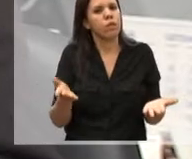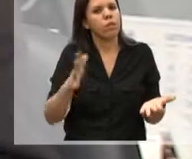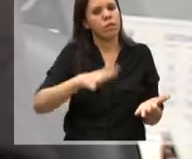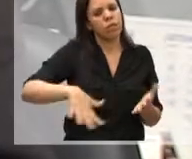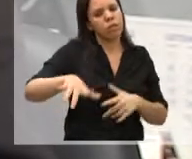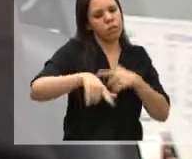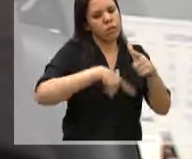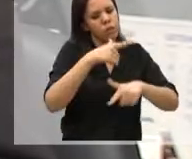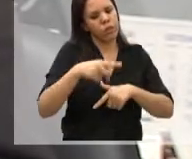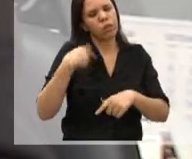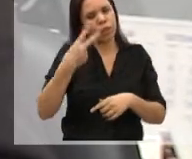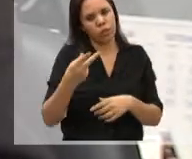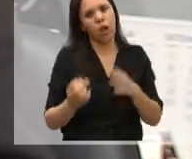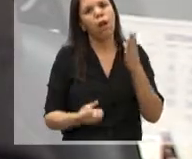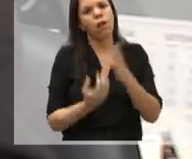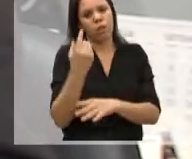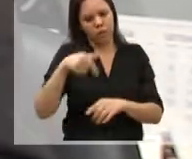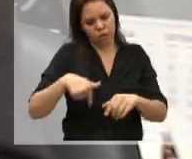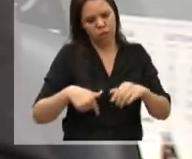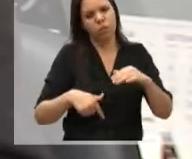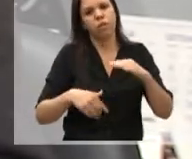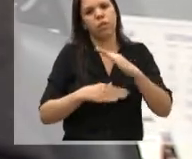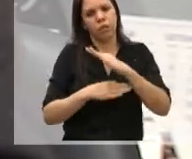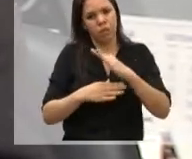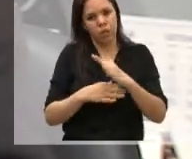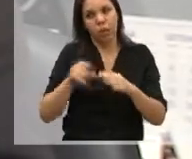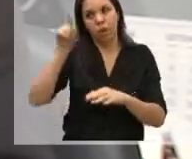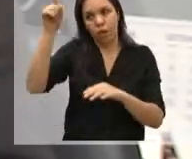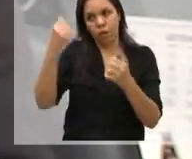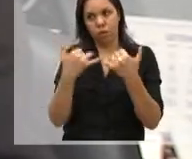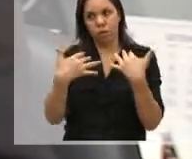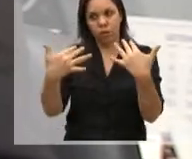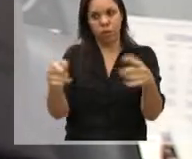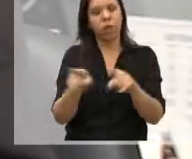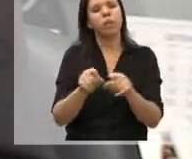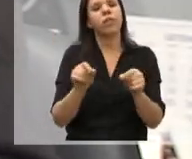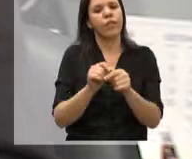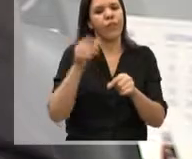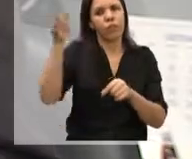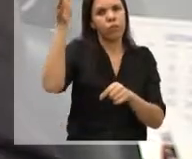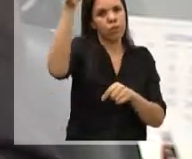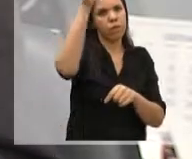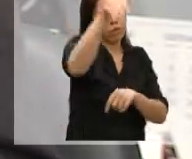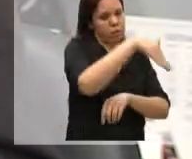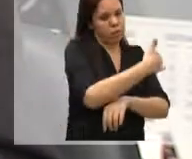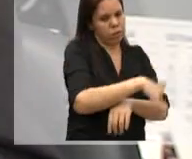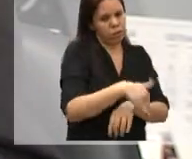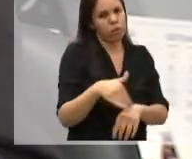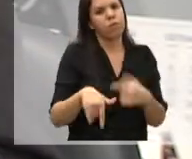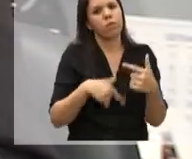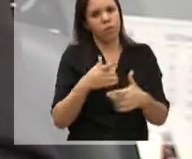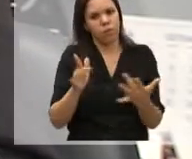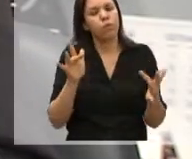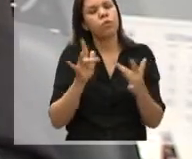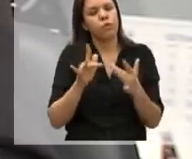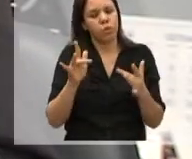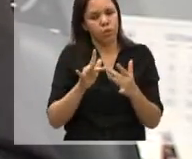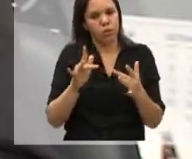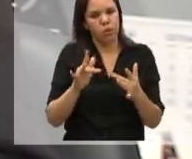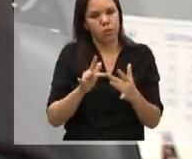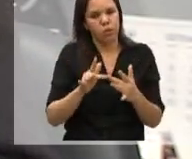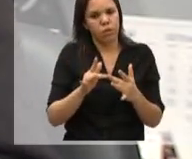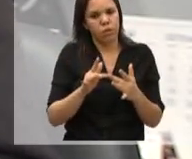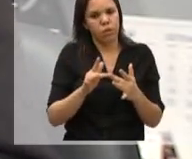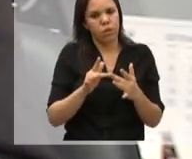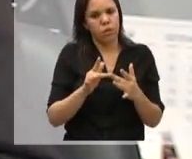trabalho do vereador acontece aqui no gabinete, acontece lá no plenário, mas também é feito na rua esse trabalho. É um contato que a gente diz o